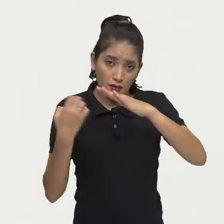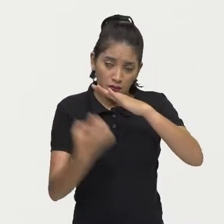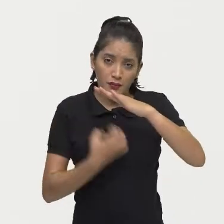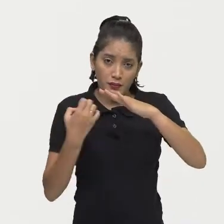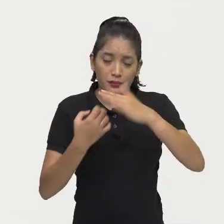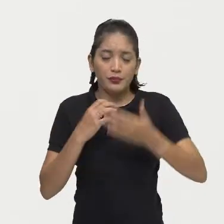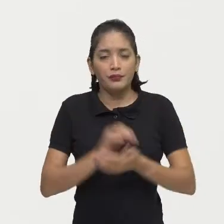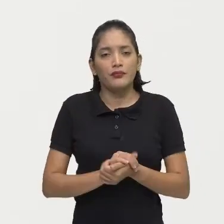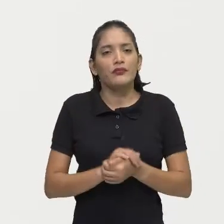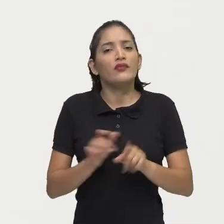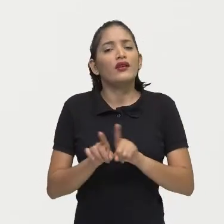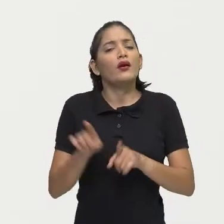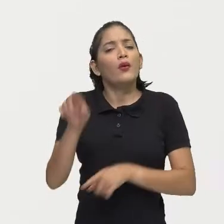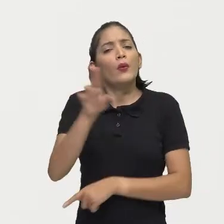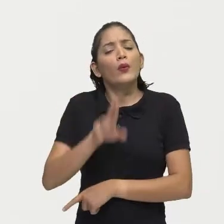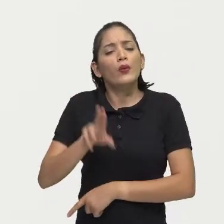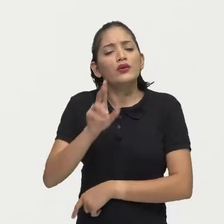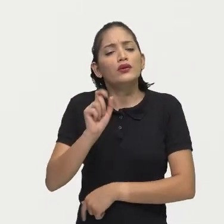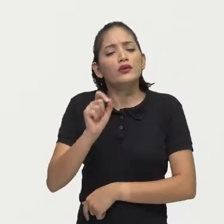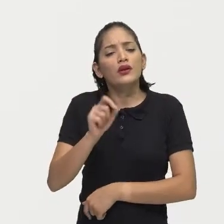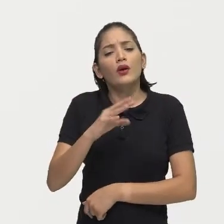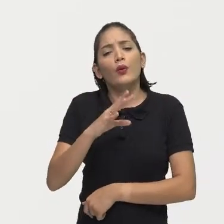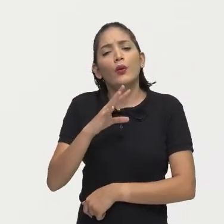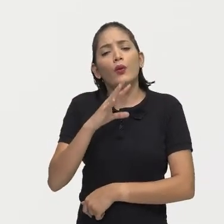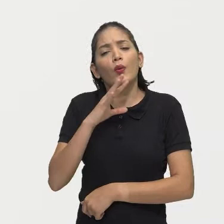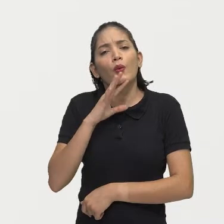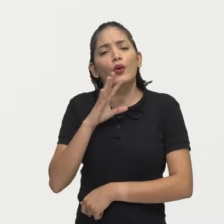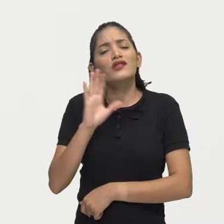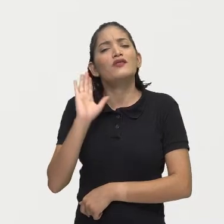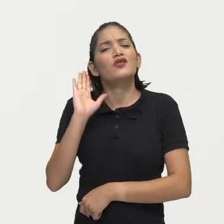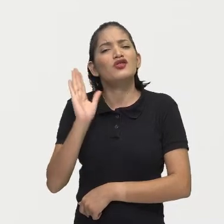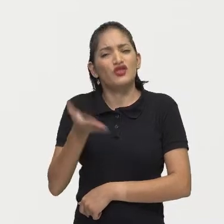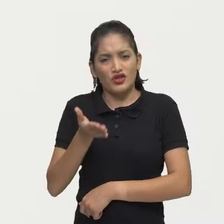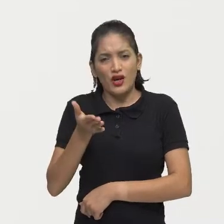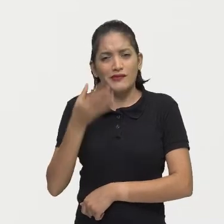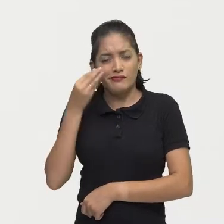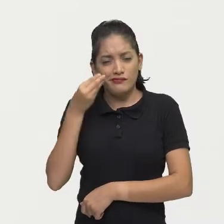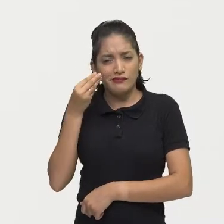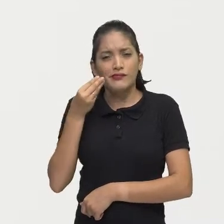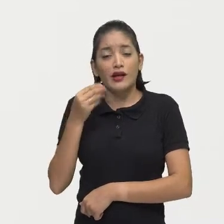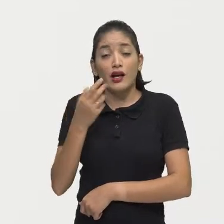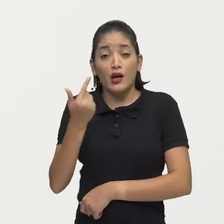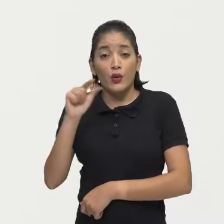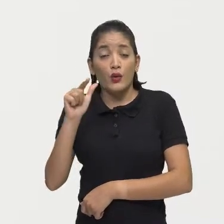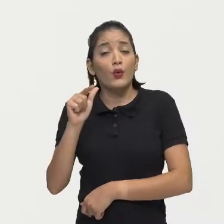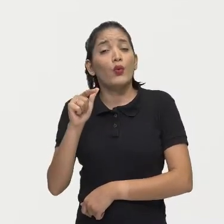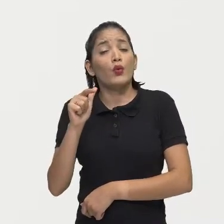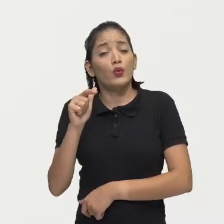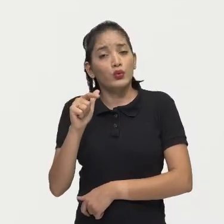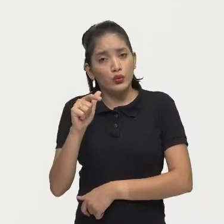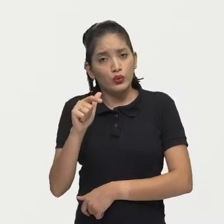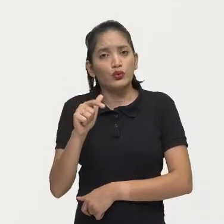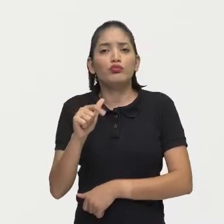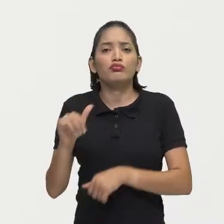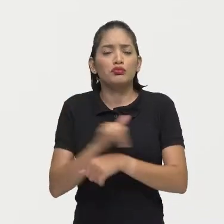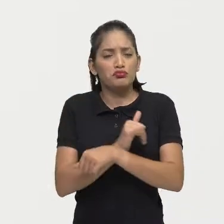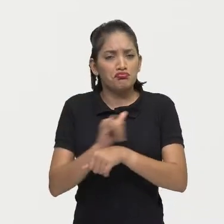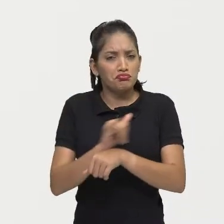vocês podem utilizar o conhecimento prévio de vocês, que é um outro recurso que eu vou